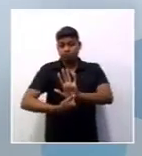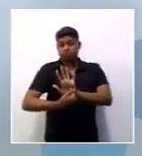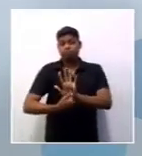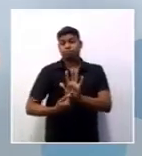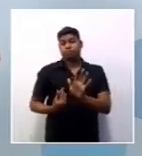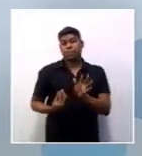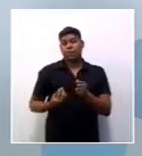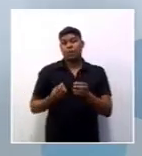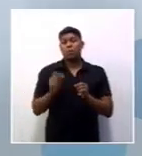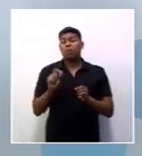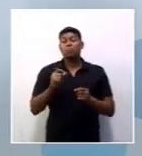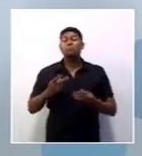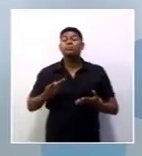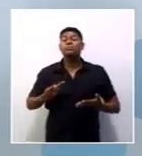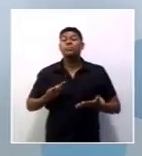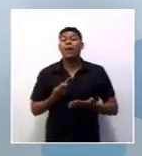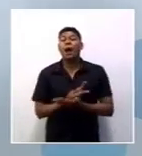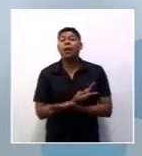Porque o que acontece?